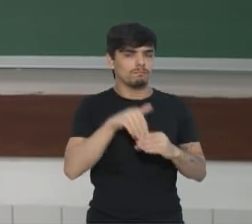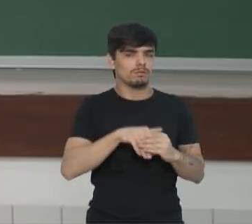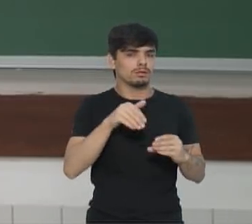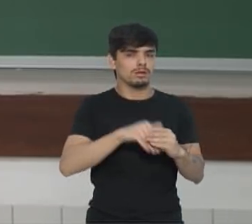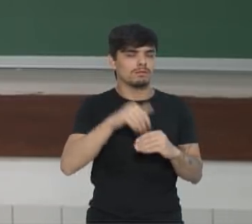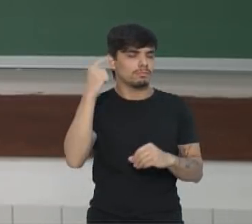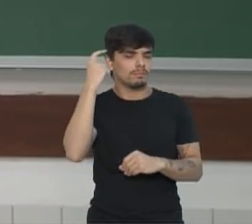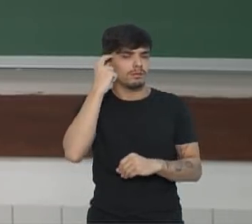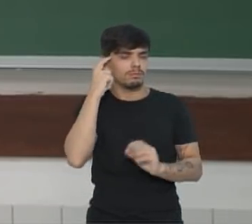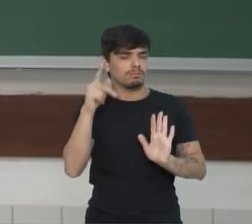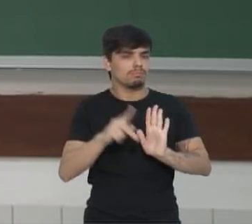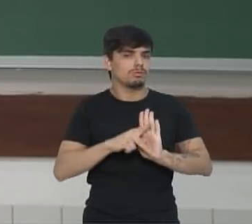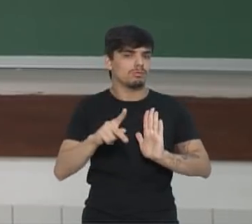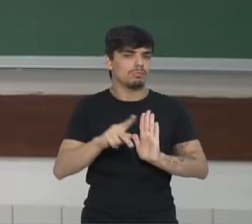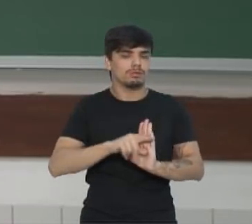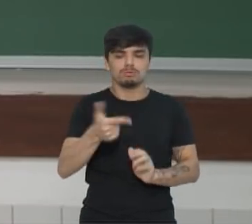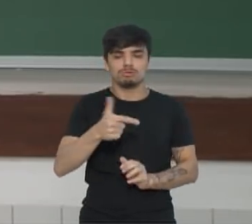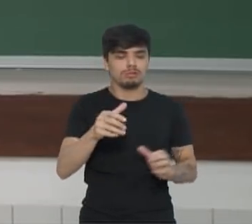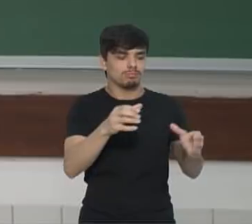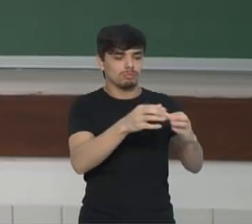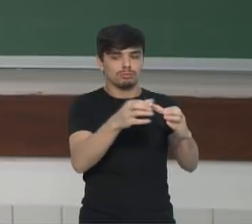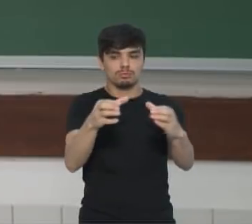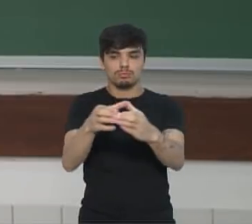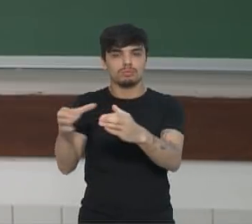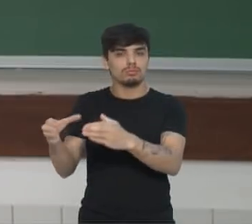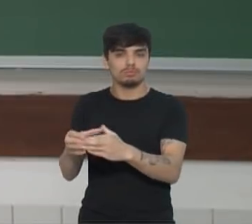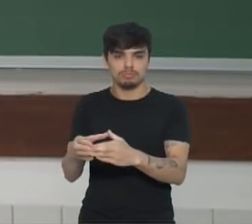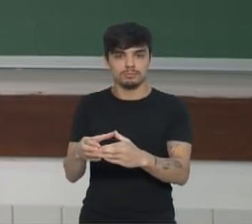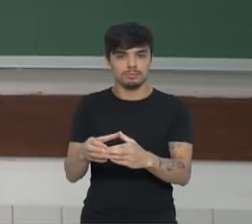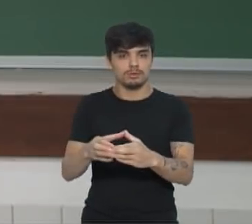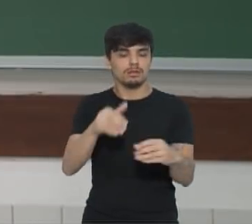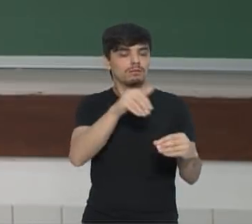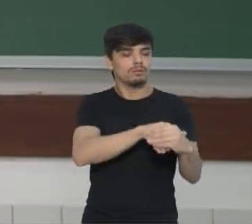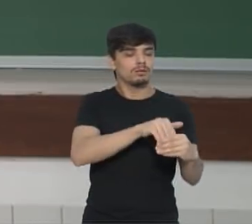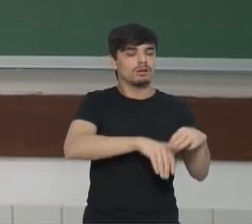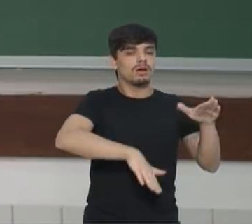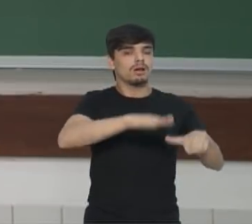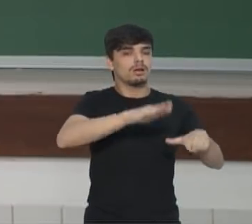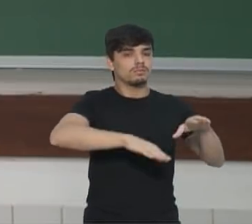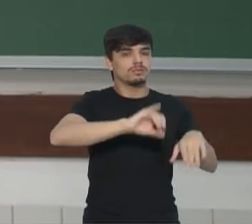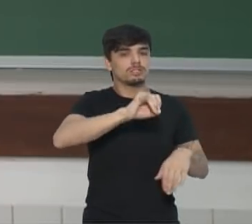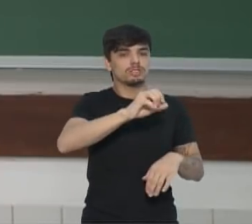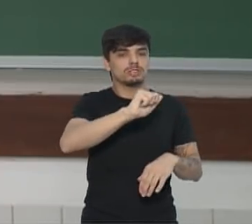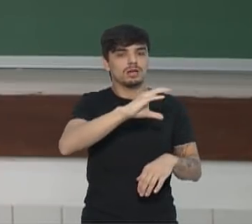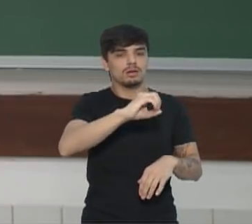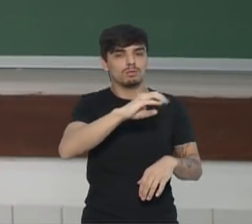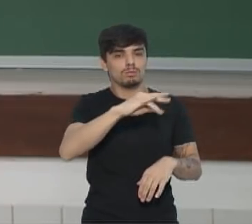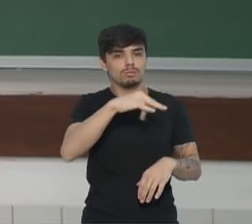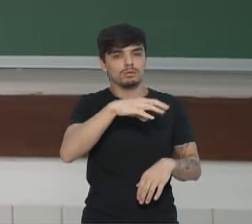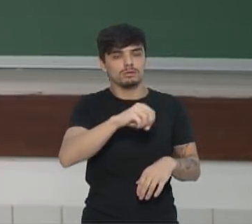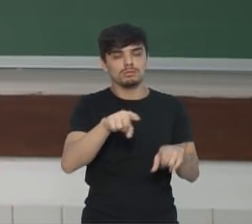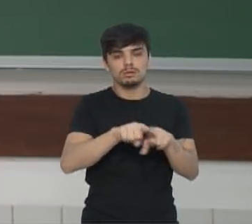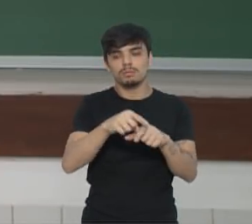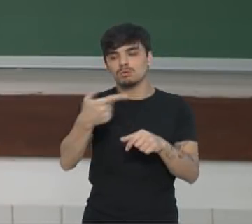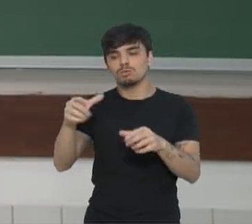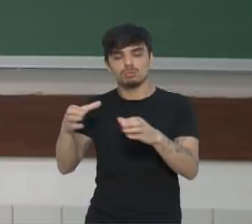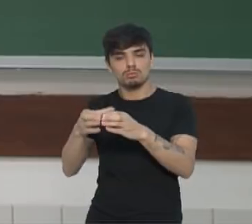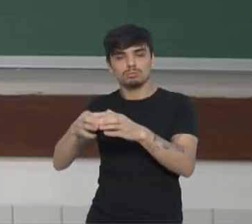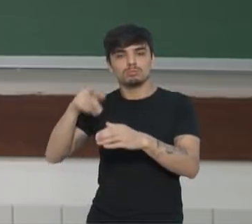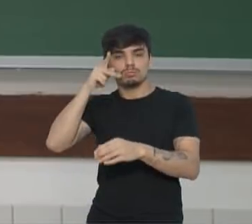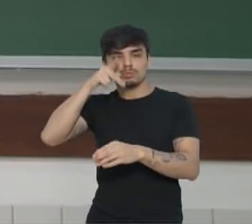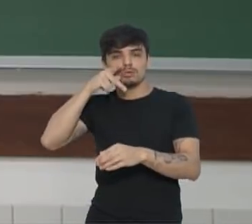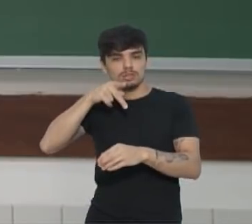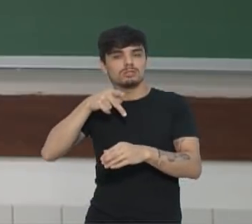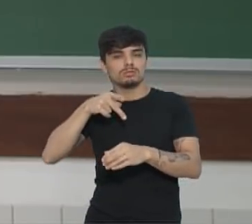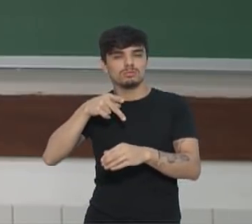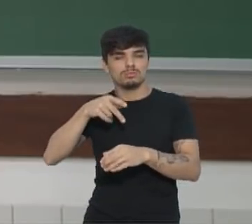seu próprio pensamento. Eles não faziam parte de nenhum grupo. Eles às vezes votavam a favor dos jacobinos, às vezes votavam a favor dos girondinos. Eles